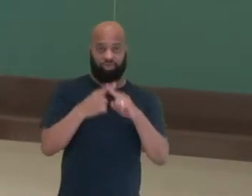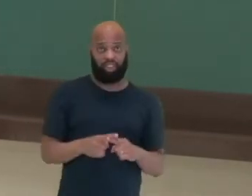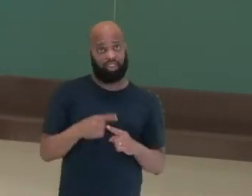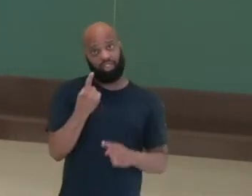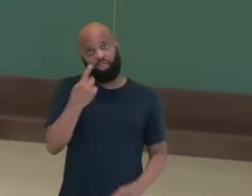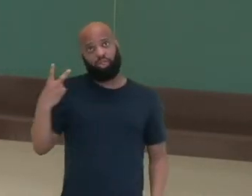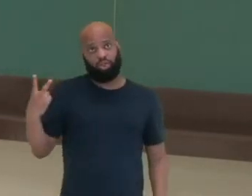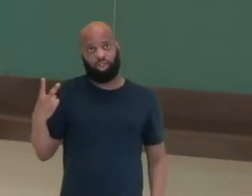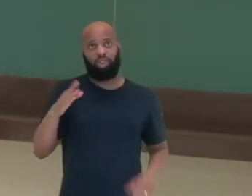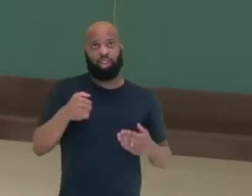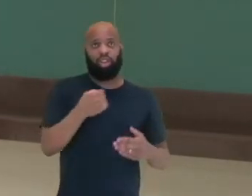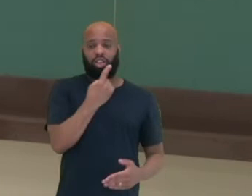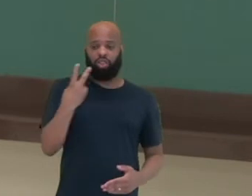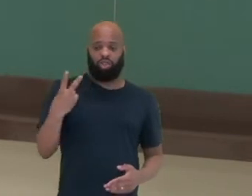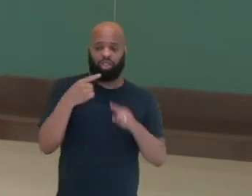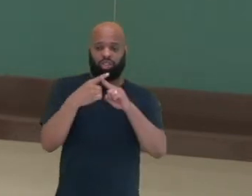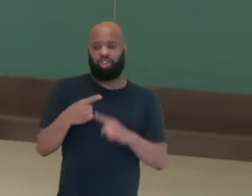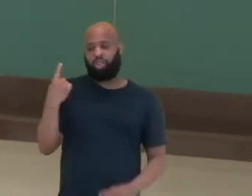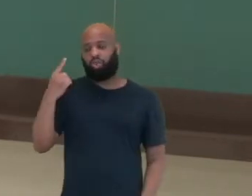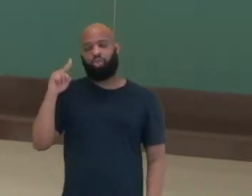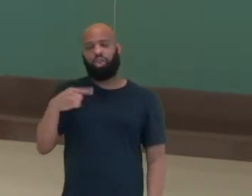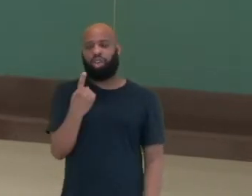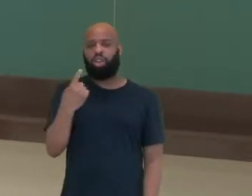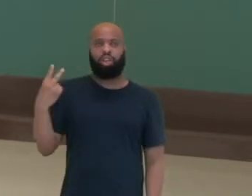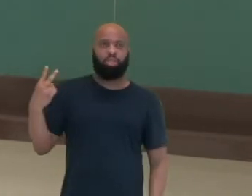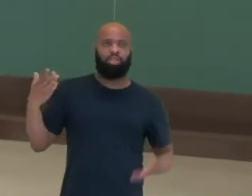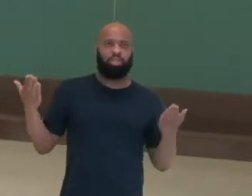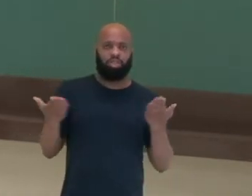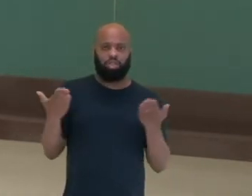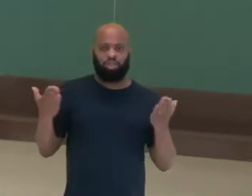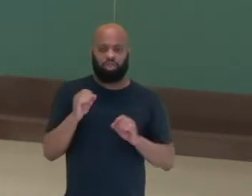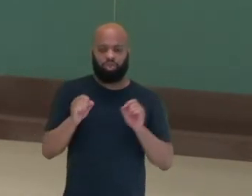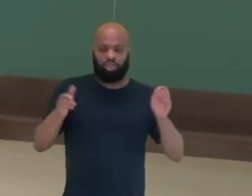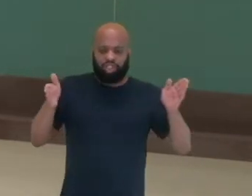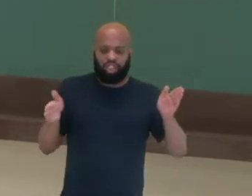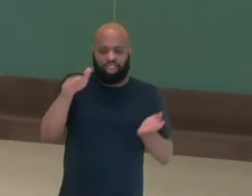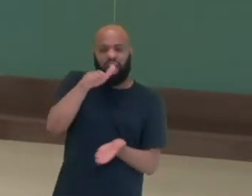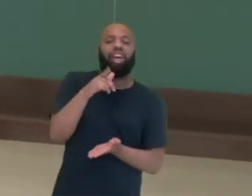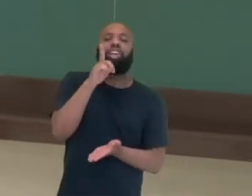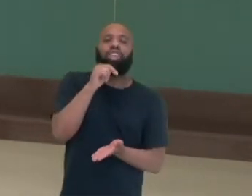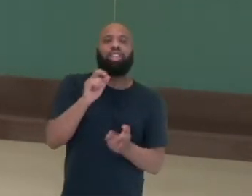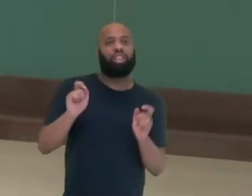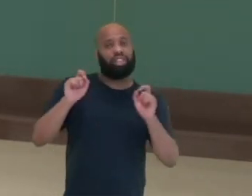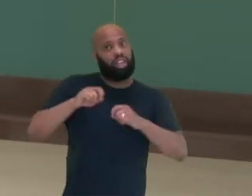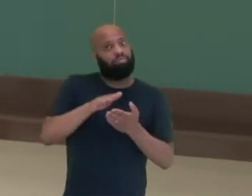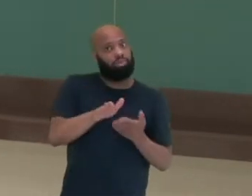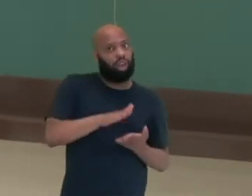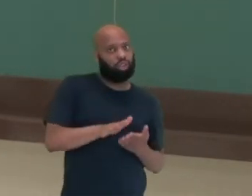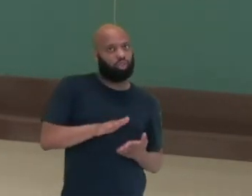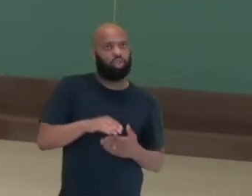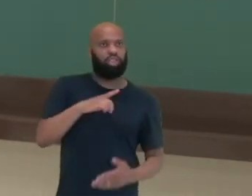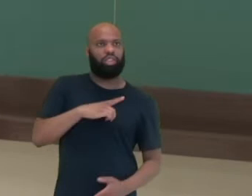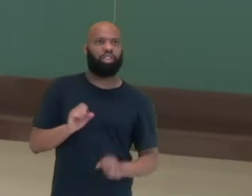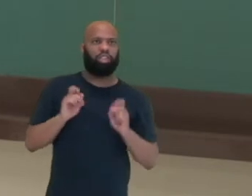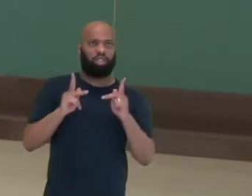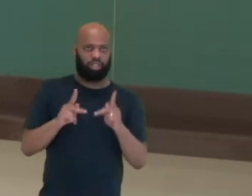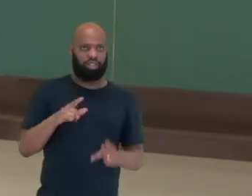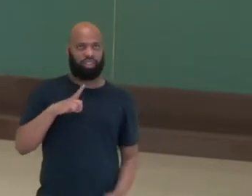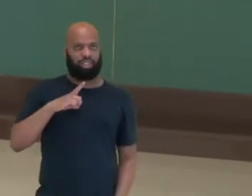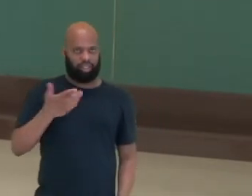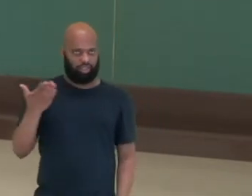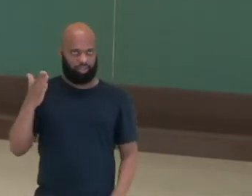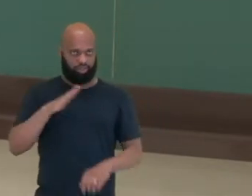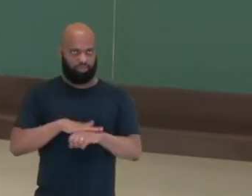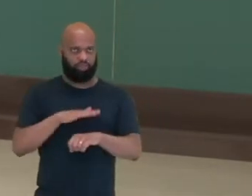12, né, vezes 1 ali, e vai ficar essas 12, né, caixas d'água que ele pode ter utilizado ali, né, nessa